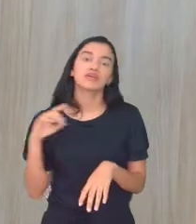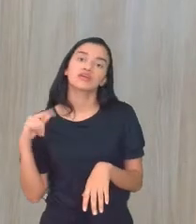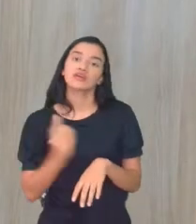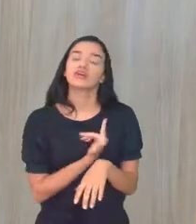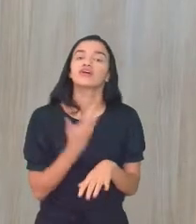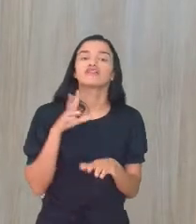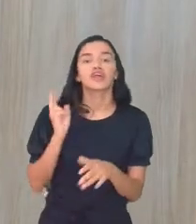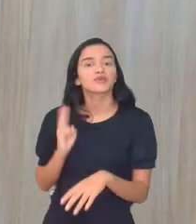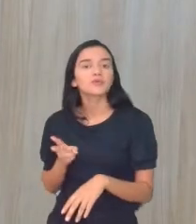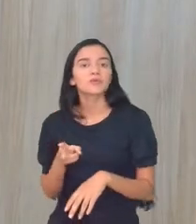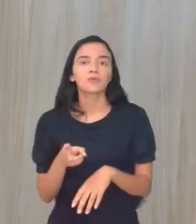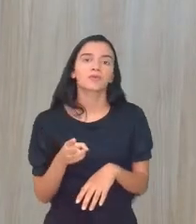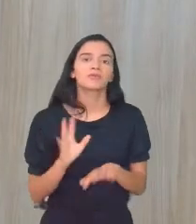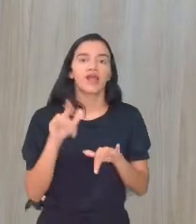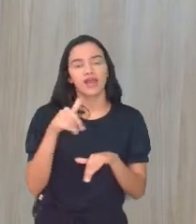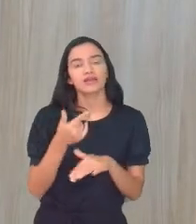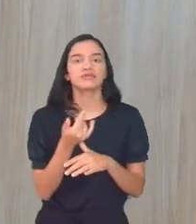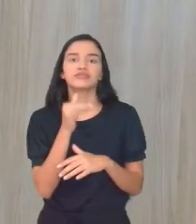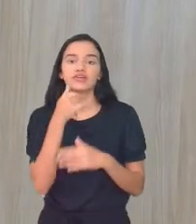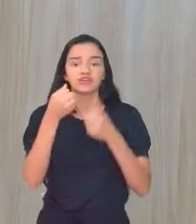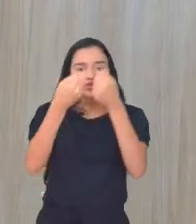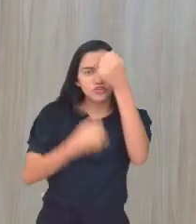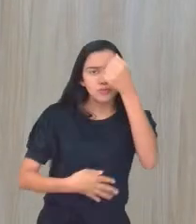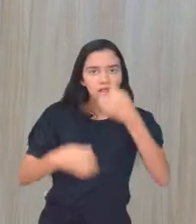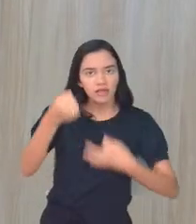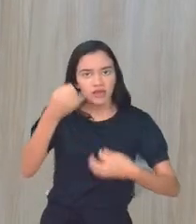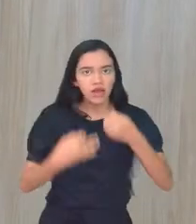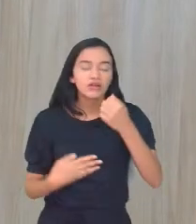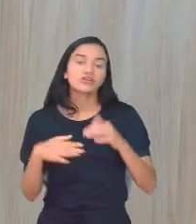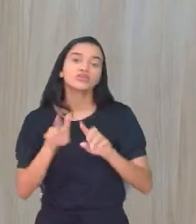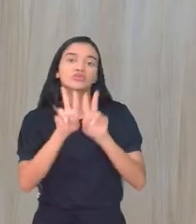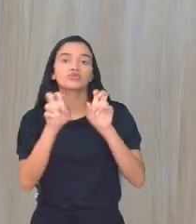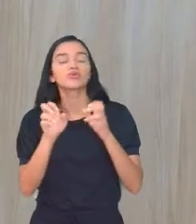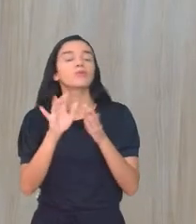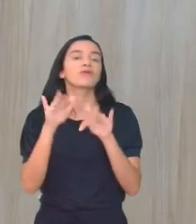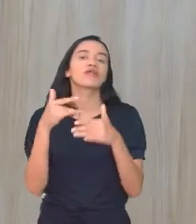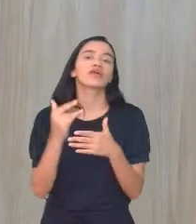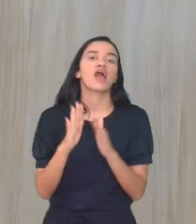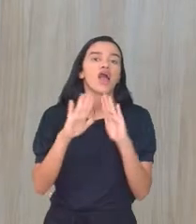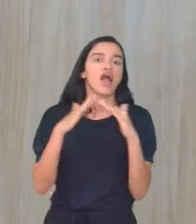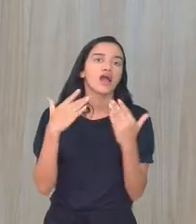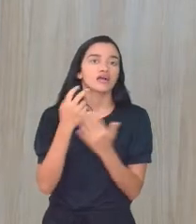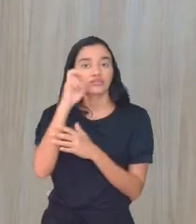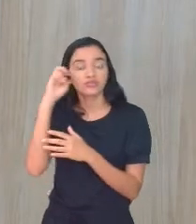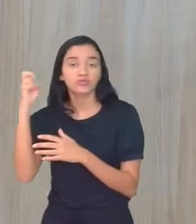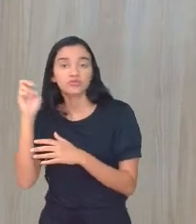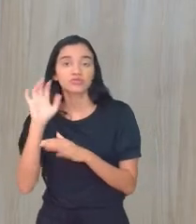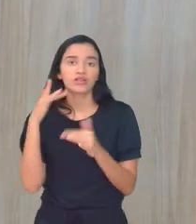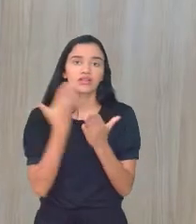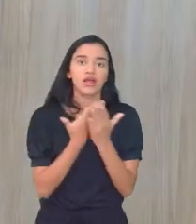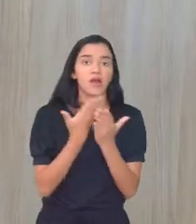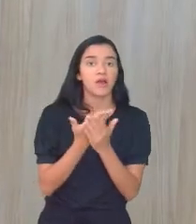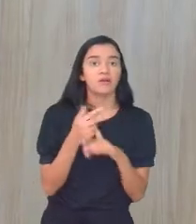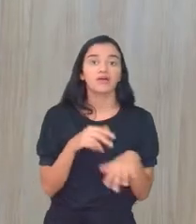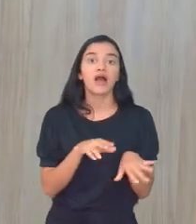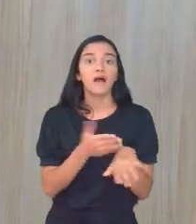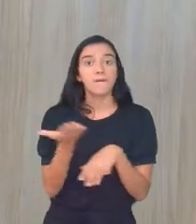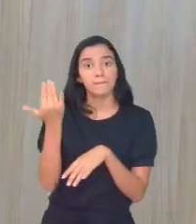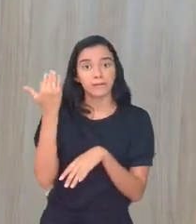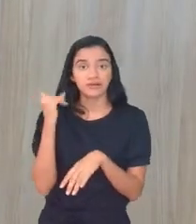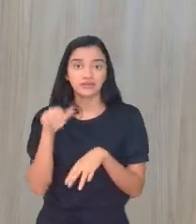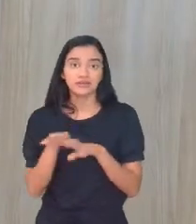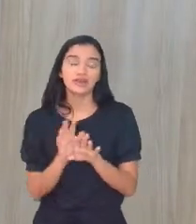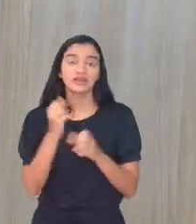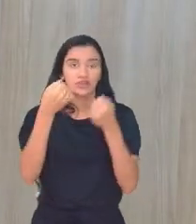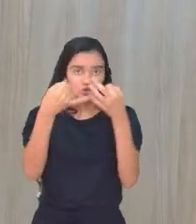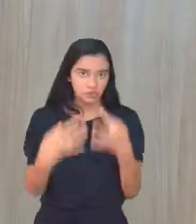vai continuar falando, né, sobre a Casa da Cultura, porque na aula passada a gente falou um pouco sobre